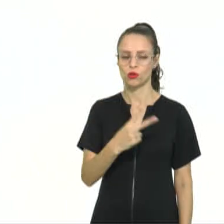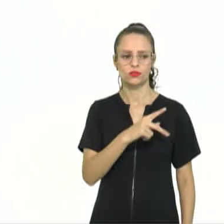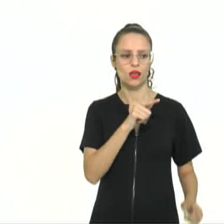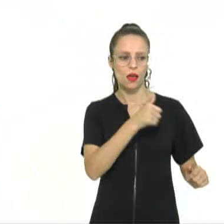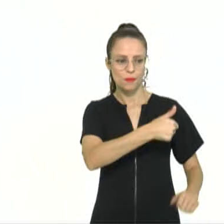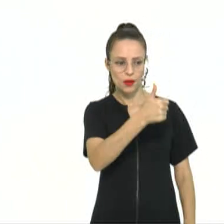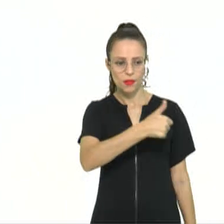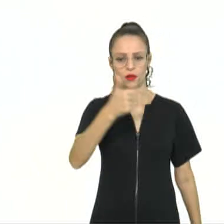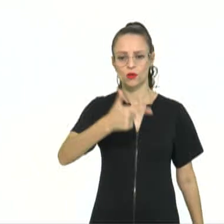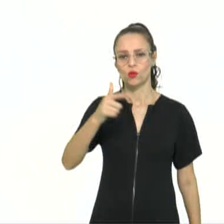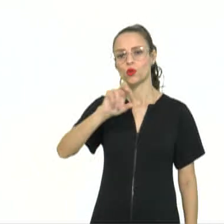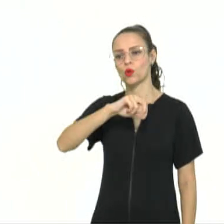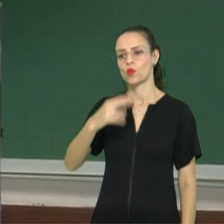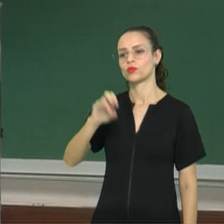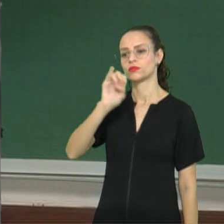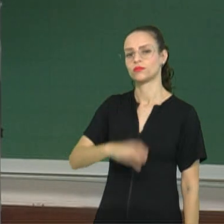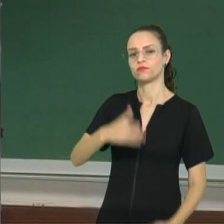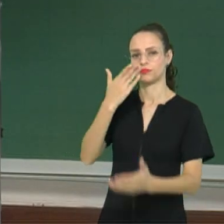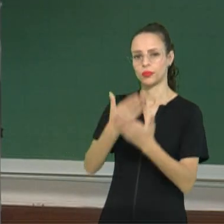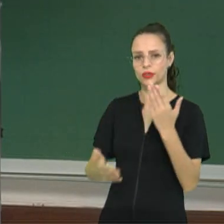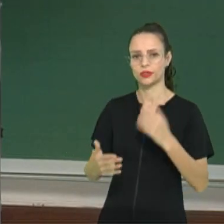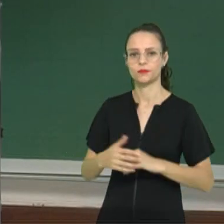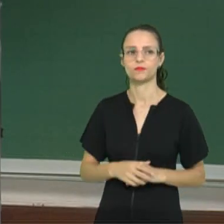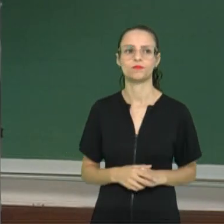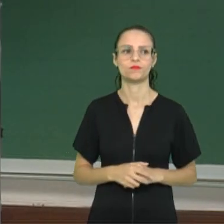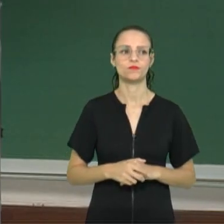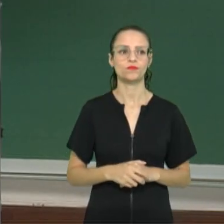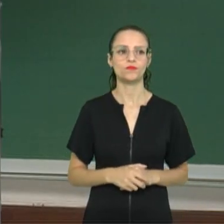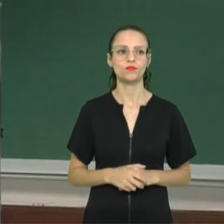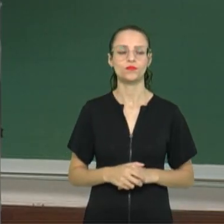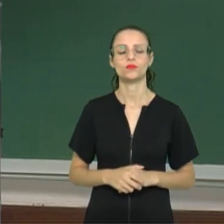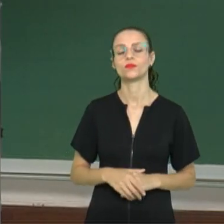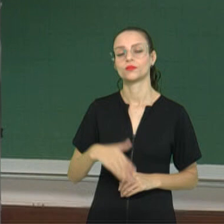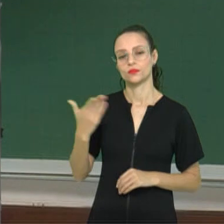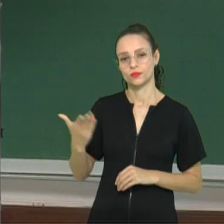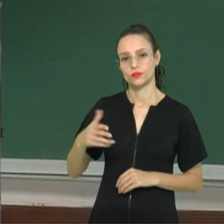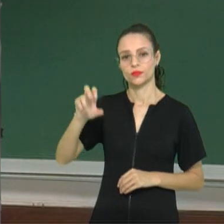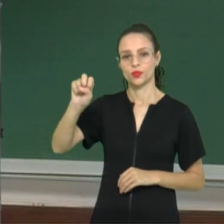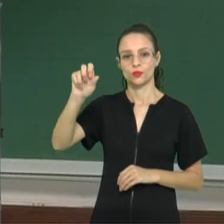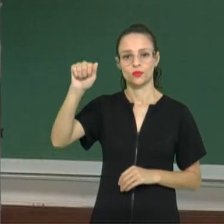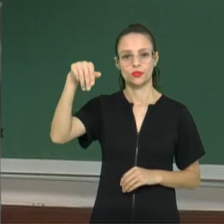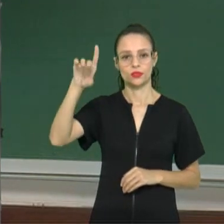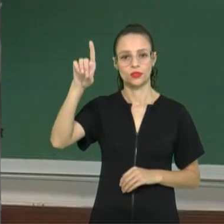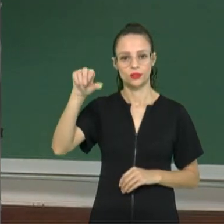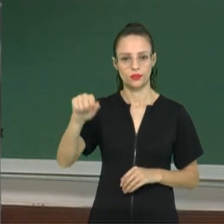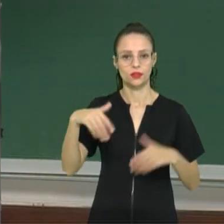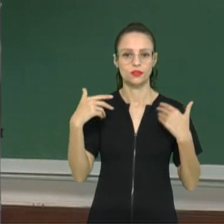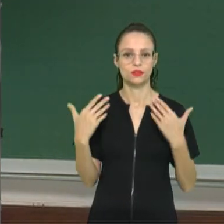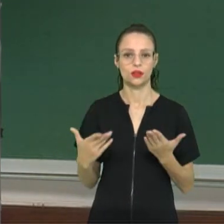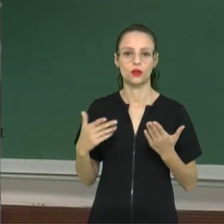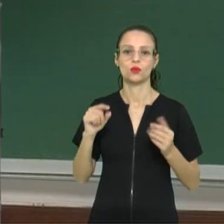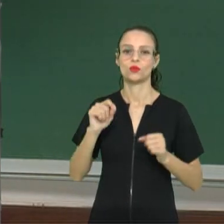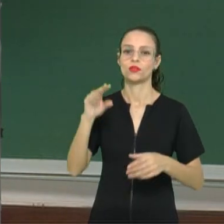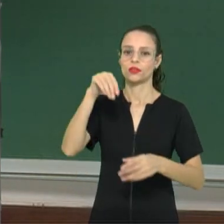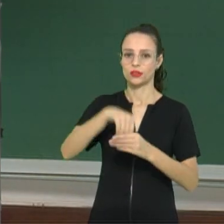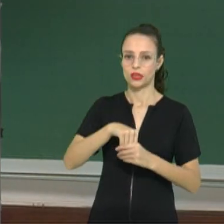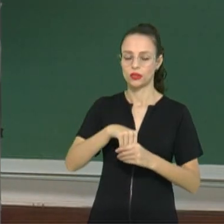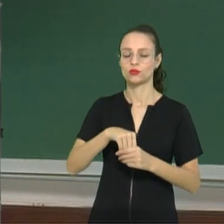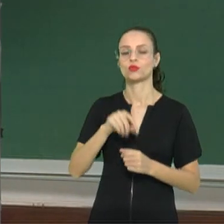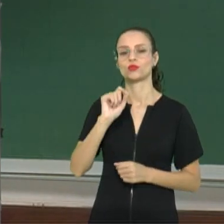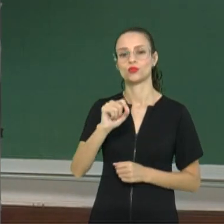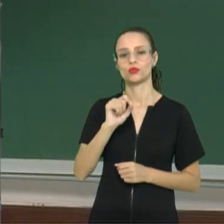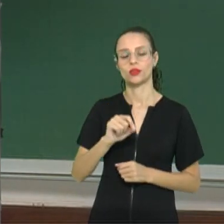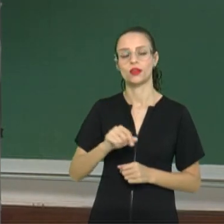do adversário, né? Então temos o Suajiao, primeira competição, a segunda competição é o Sanda. Tudo isso aí dentro da